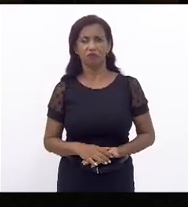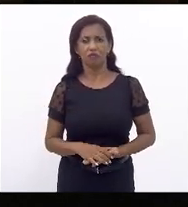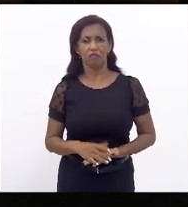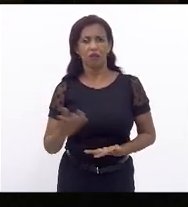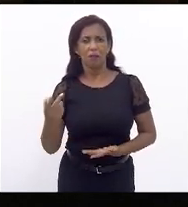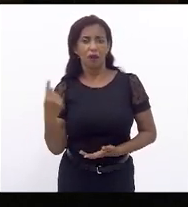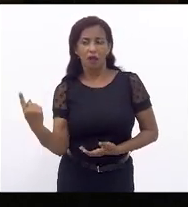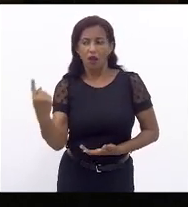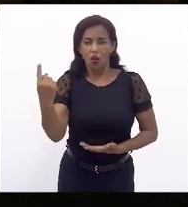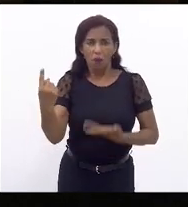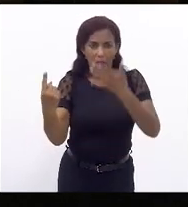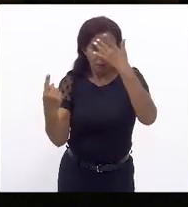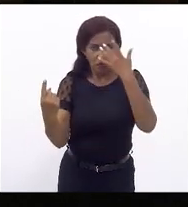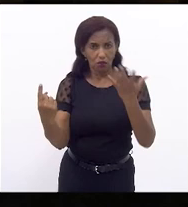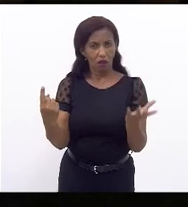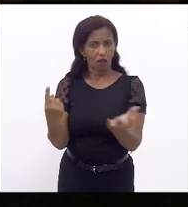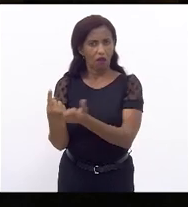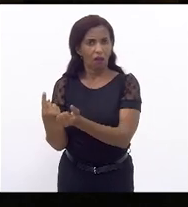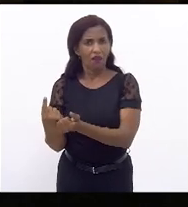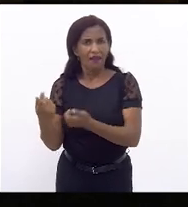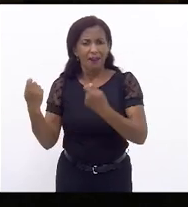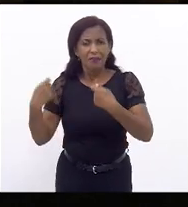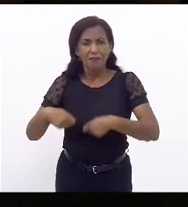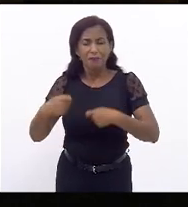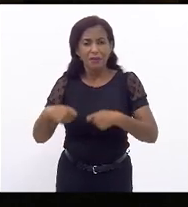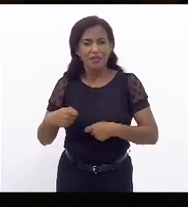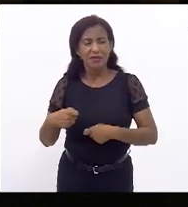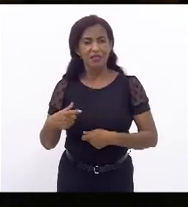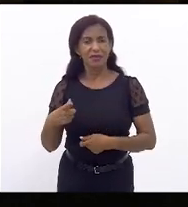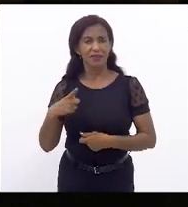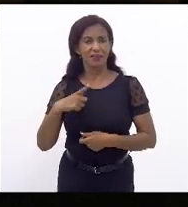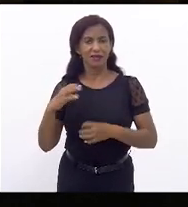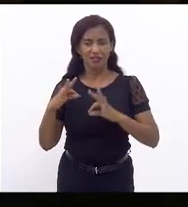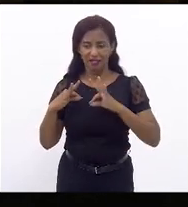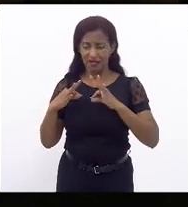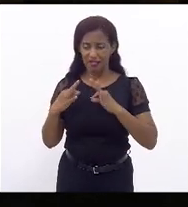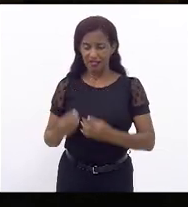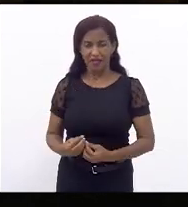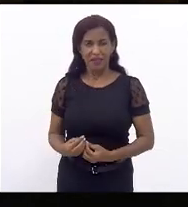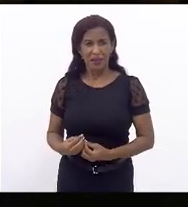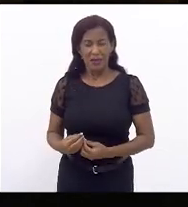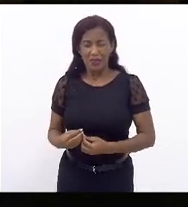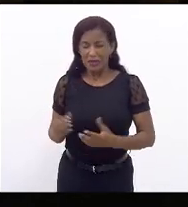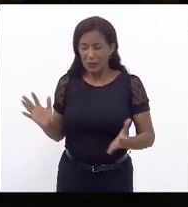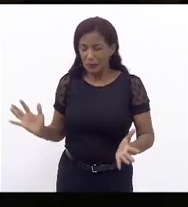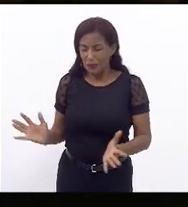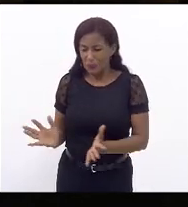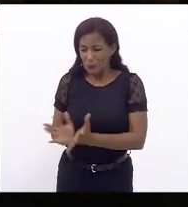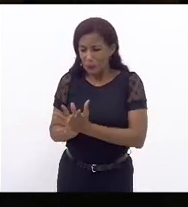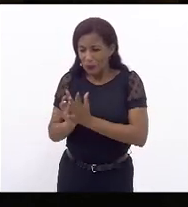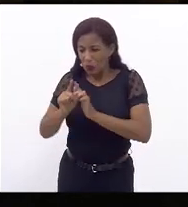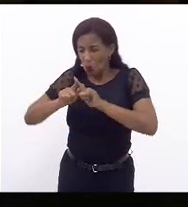Para uma pessoa receber isso, ela tem que estar num estado de penúria.